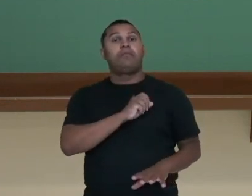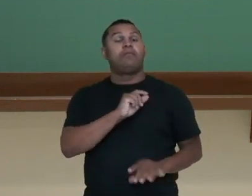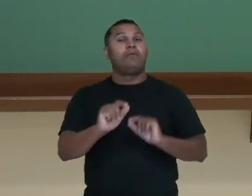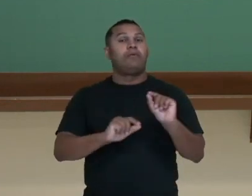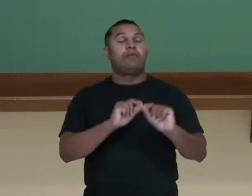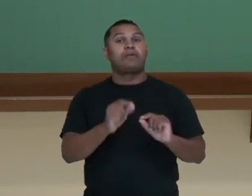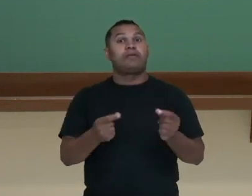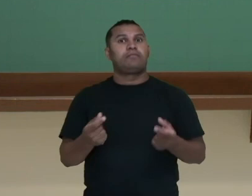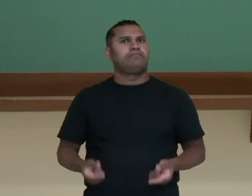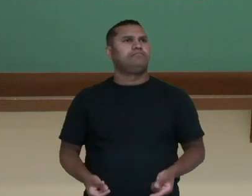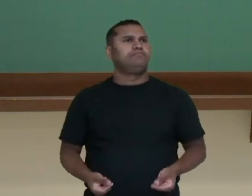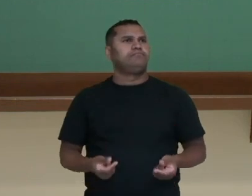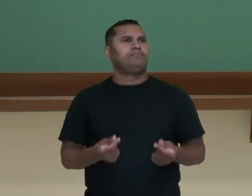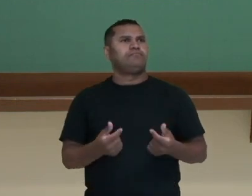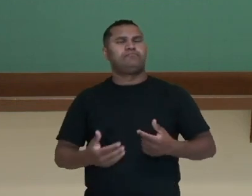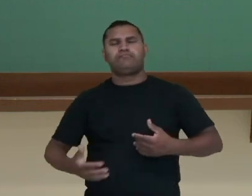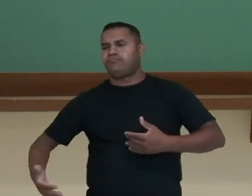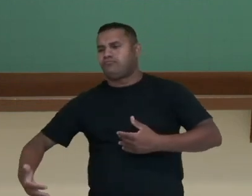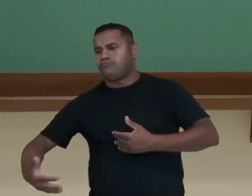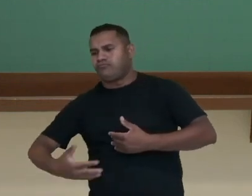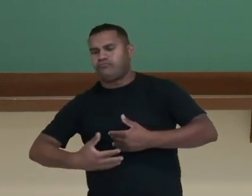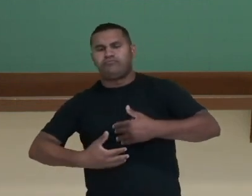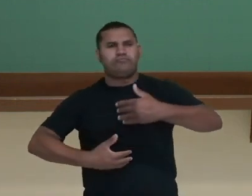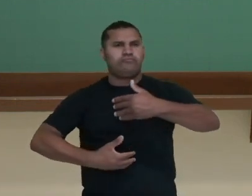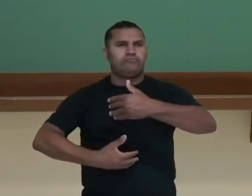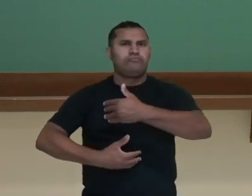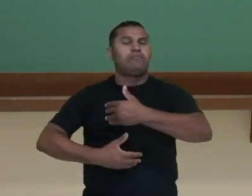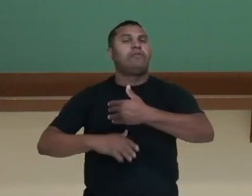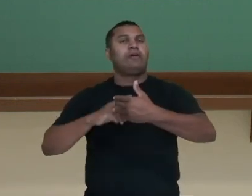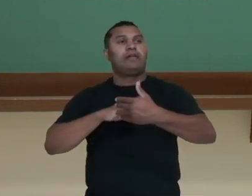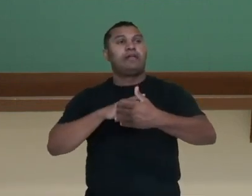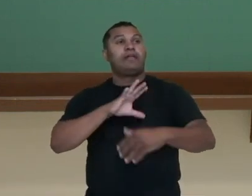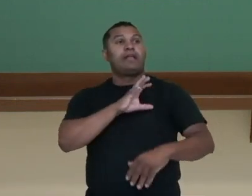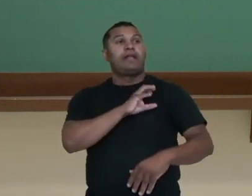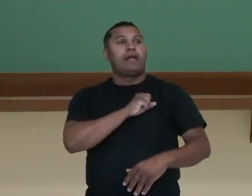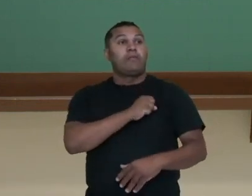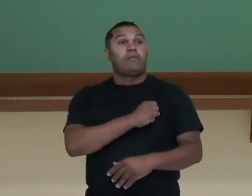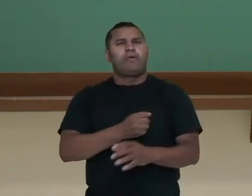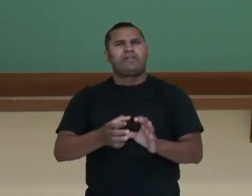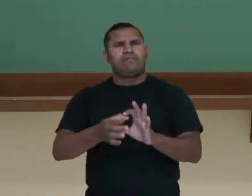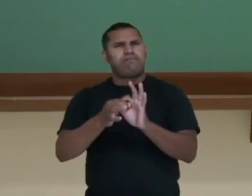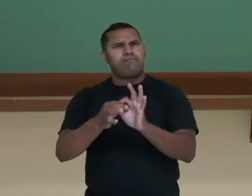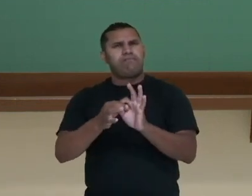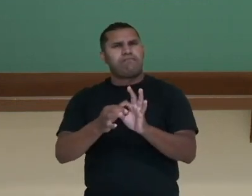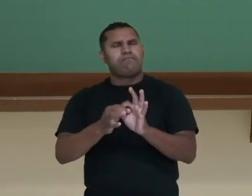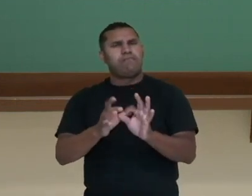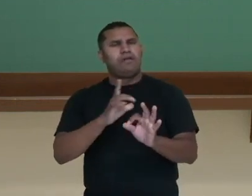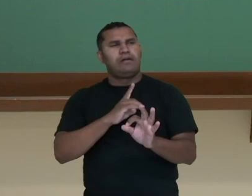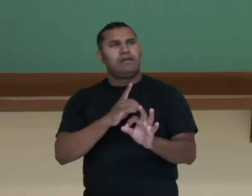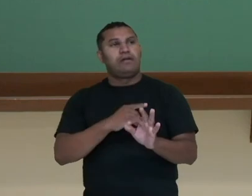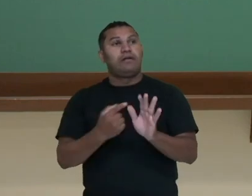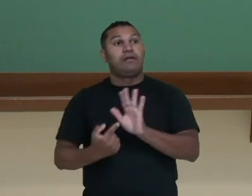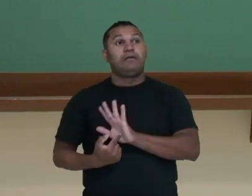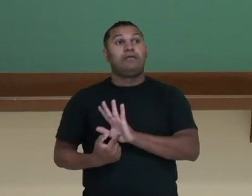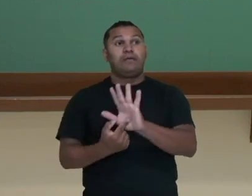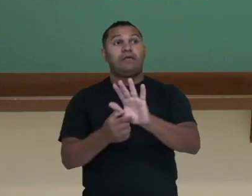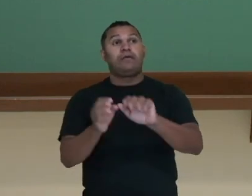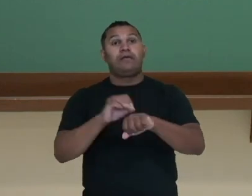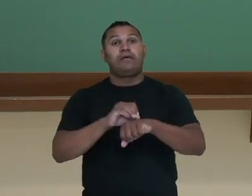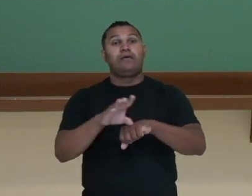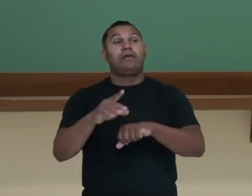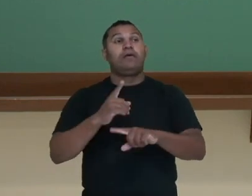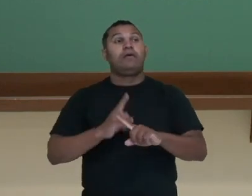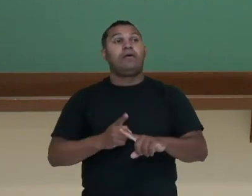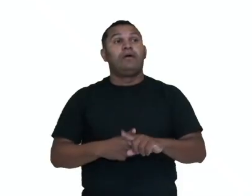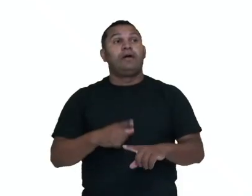por dinheiro, né? E a gente identifica, né, ele é apegado a esse dinheiro, né? Foi publicada na época da disputa,